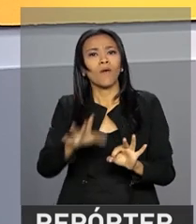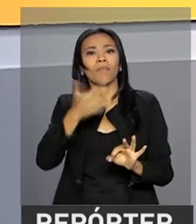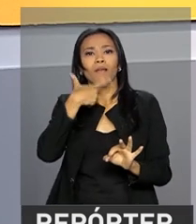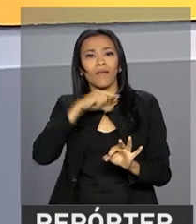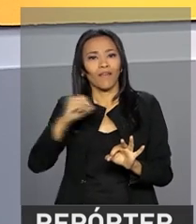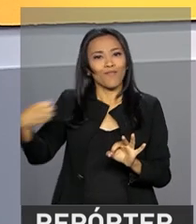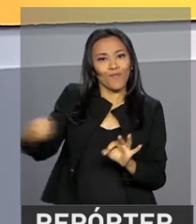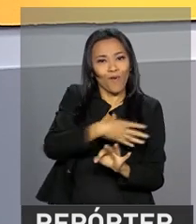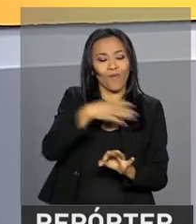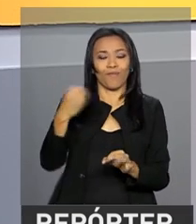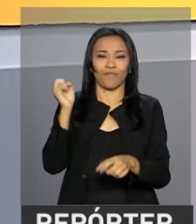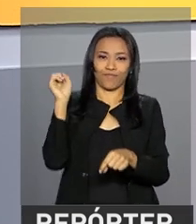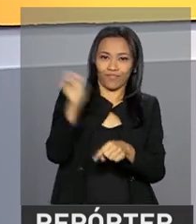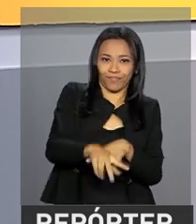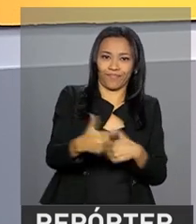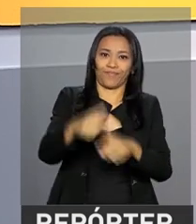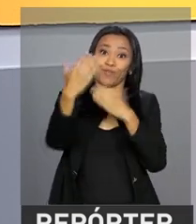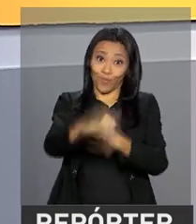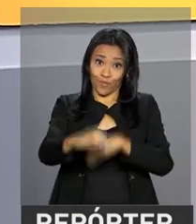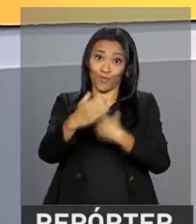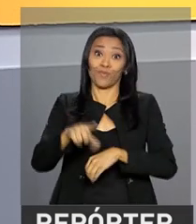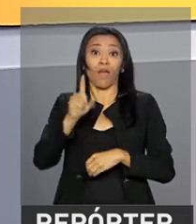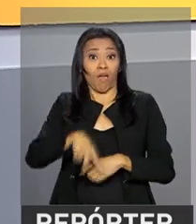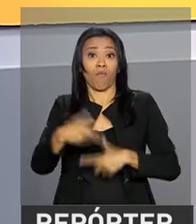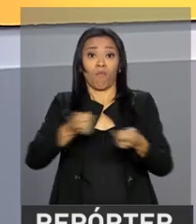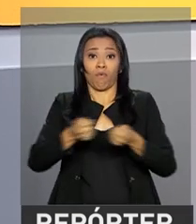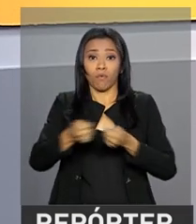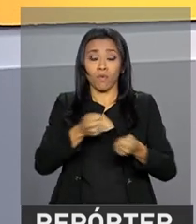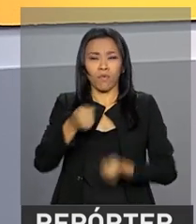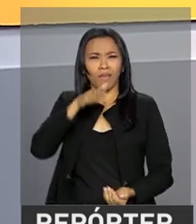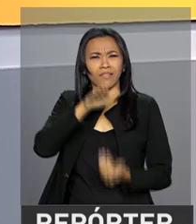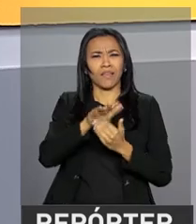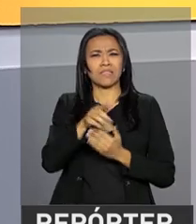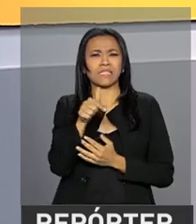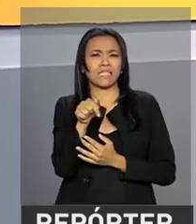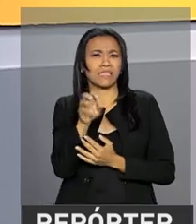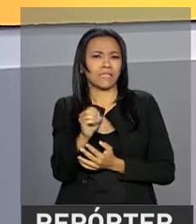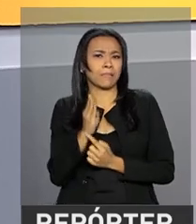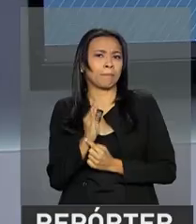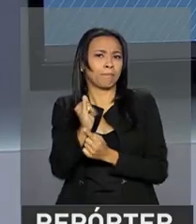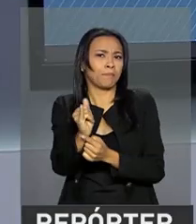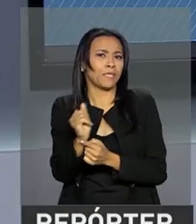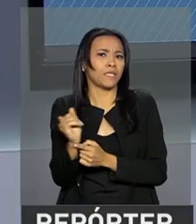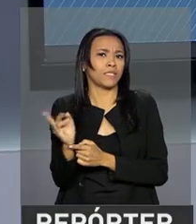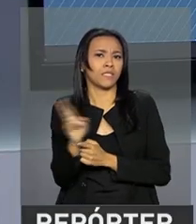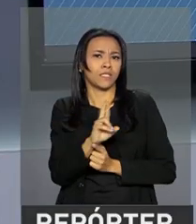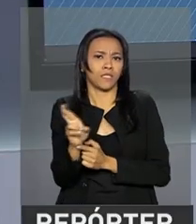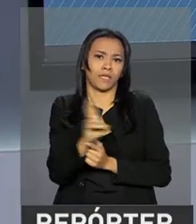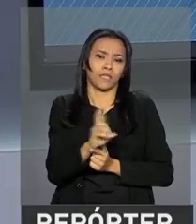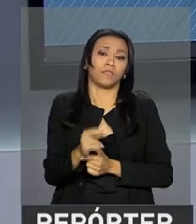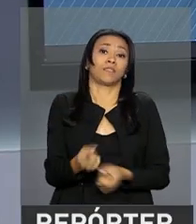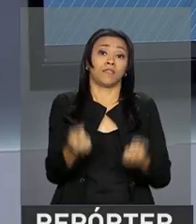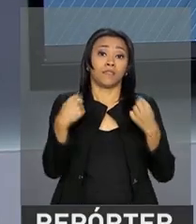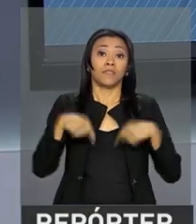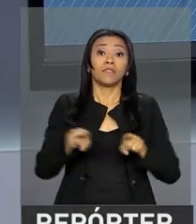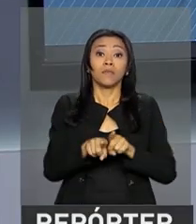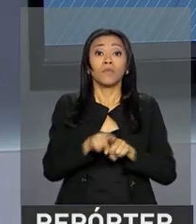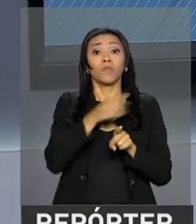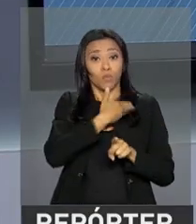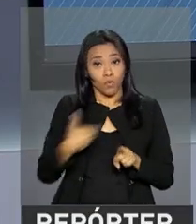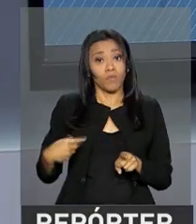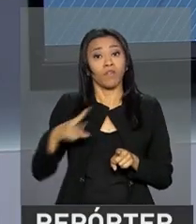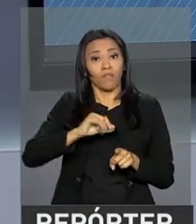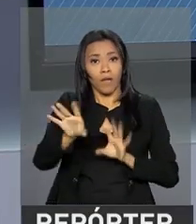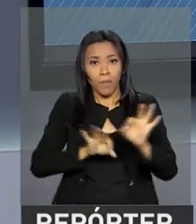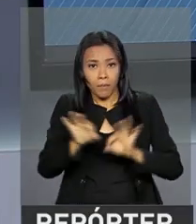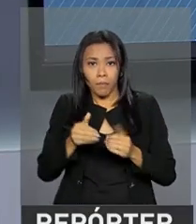novos concursados uma economia que pode chegar a 70 bilhões de reais o governo também deve realizar concursos